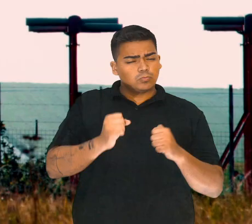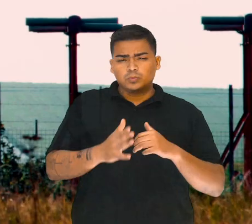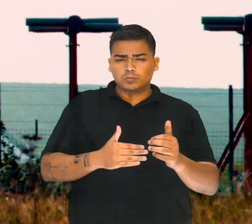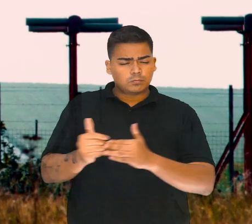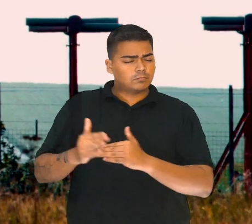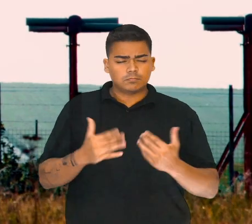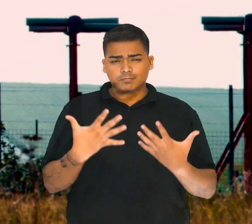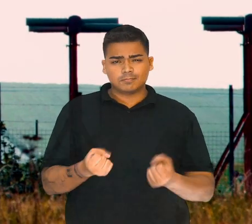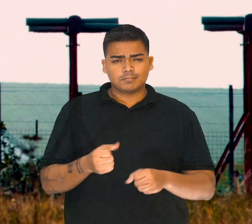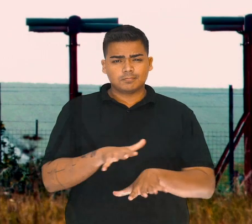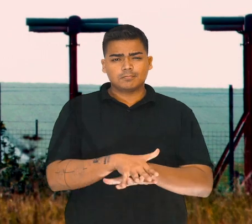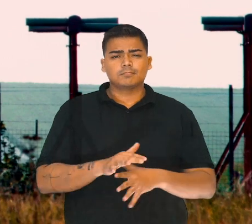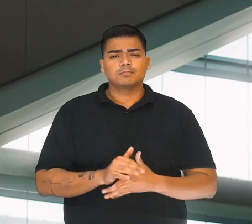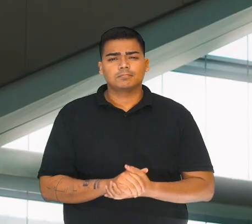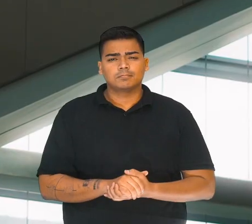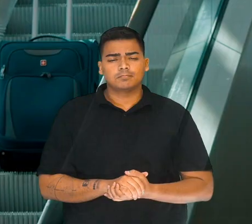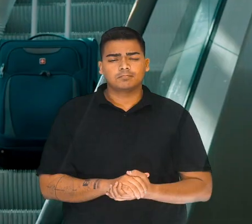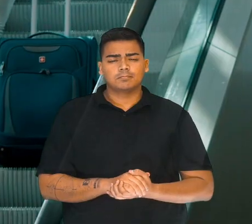lugar.